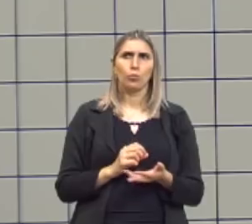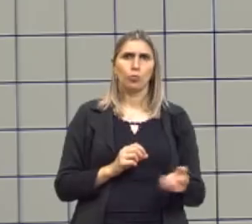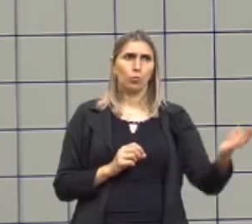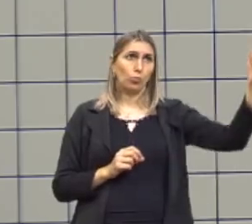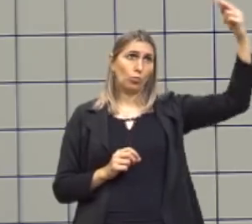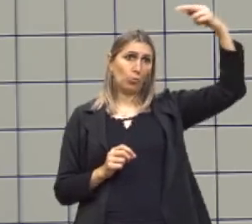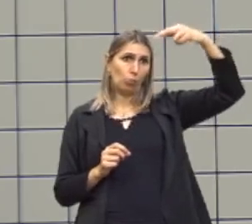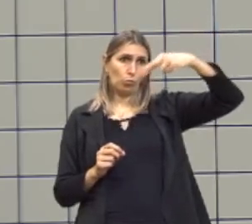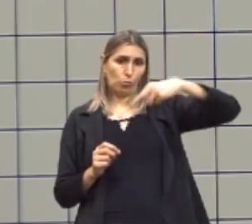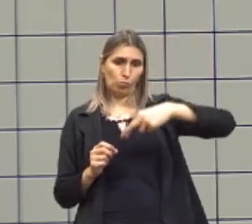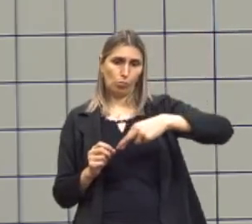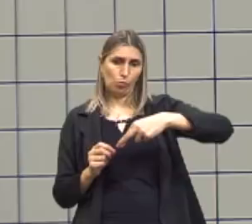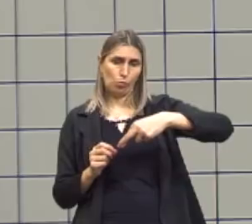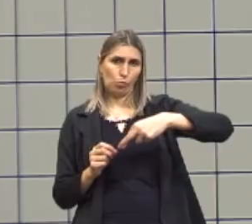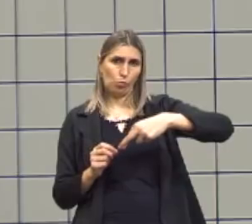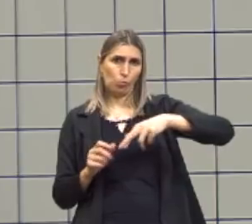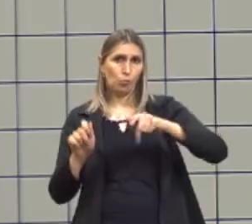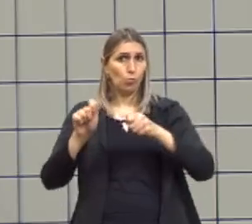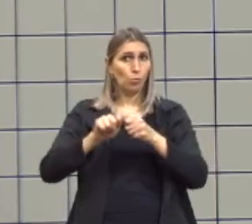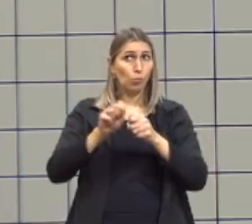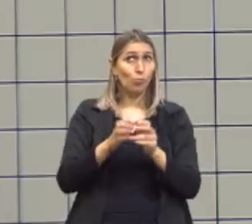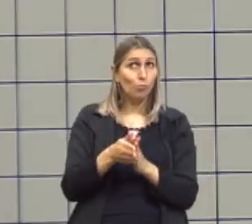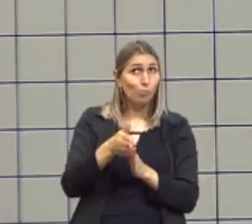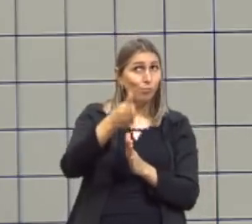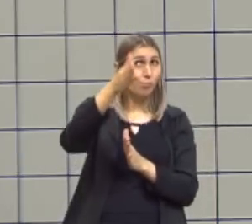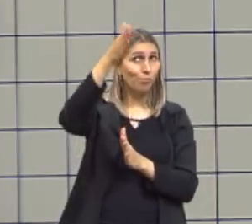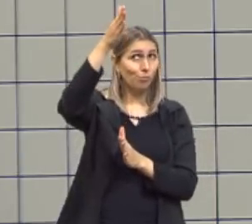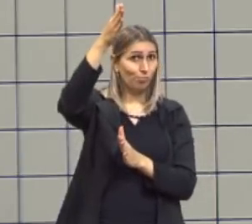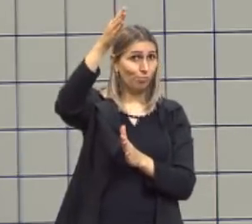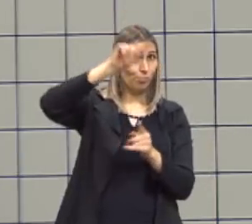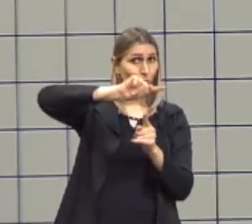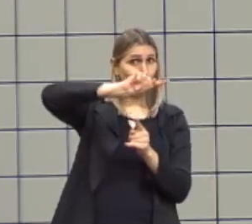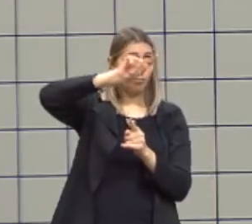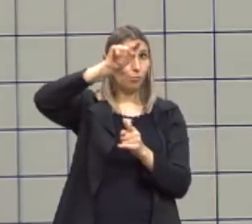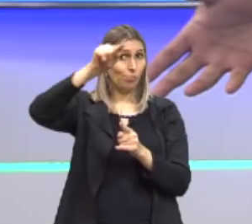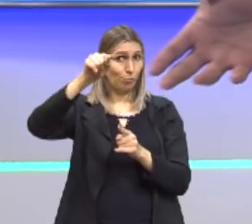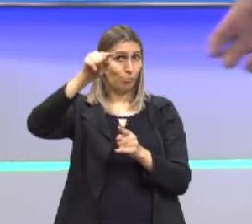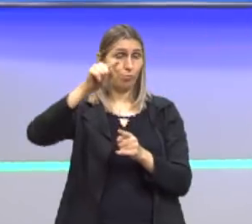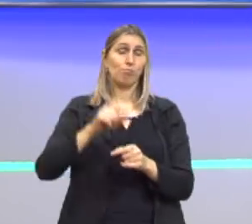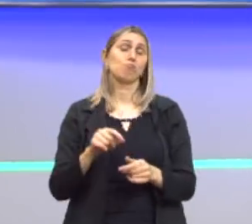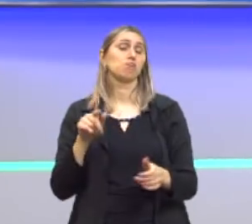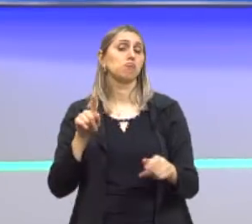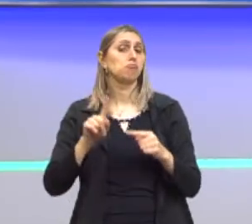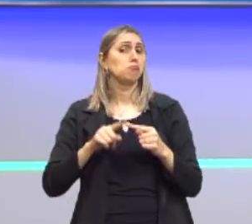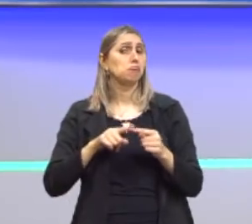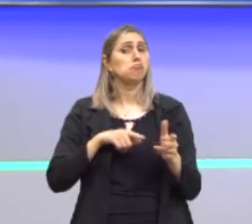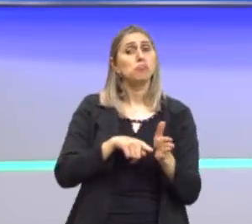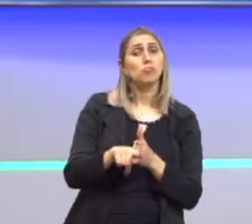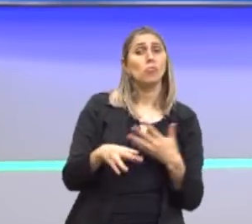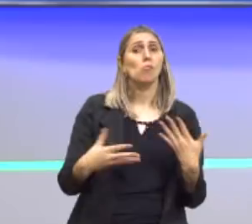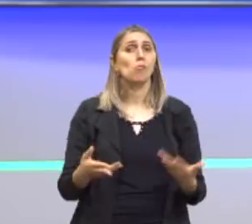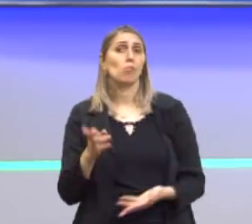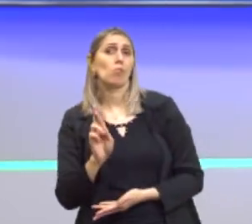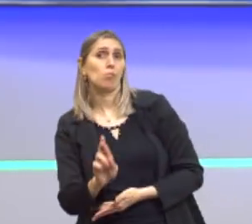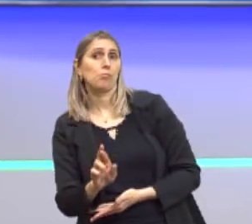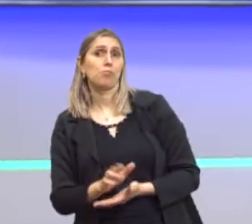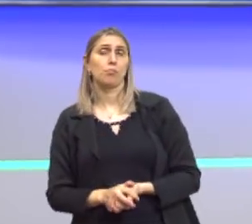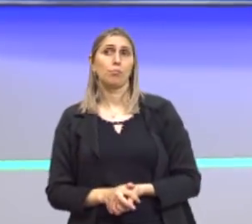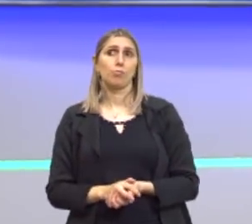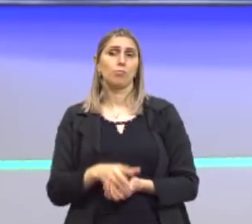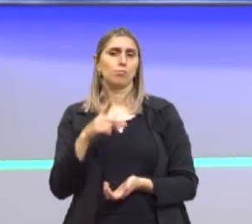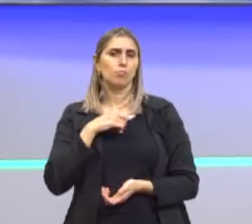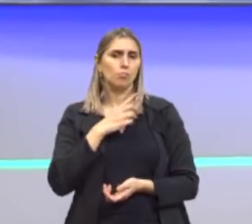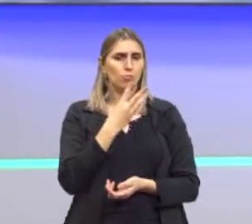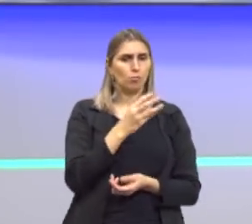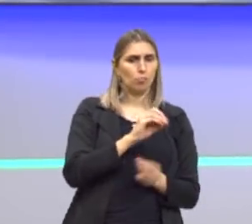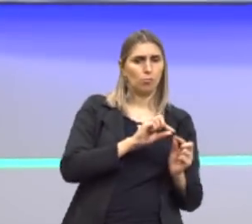refletido está formando com a normal? Então, pode fazer esse tipo de pergunta. Qual seria a resposta, né? Se eu tenho